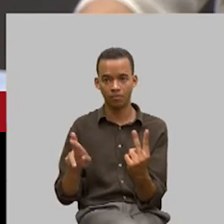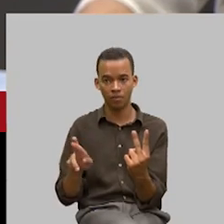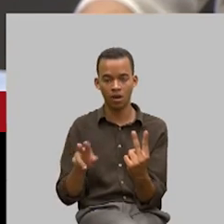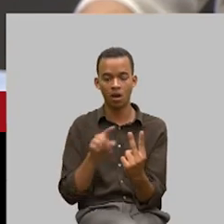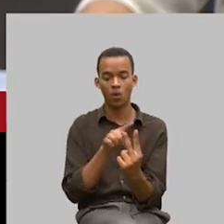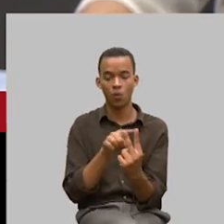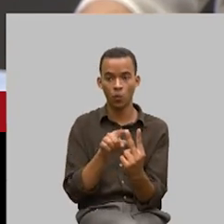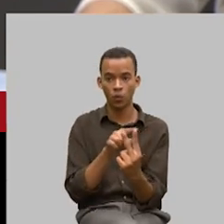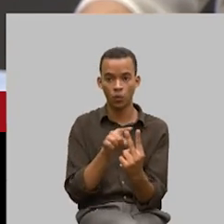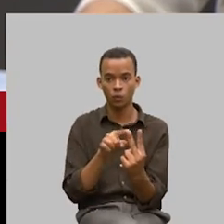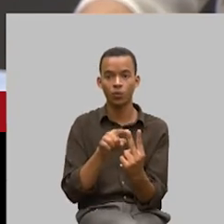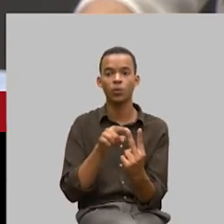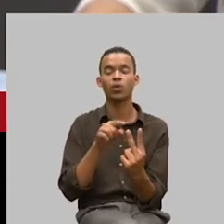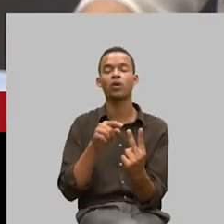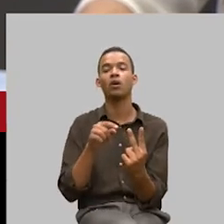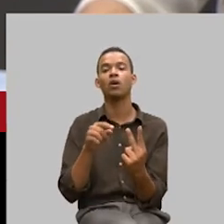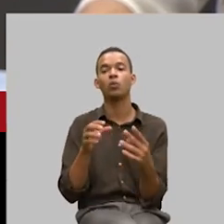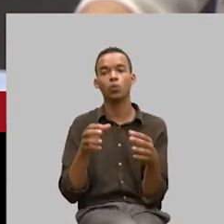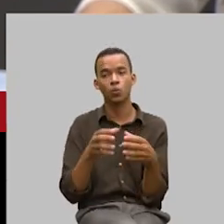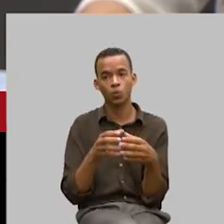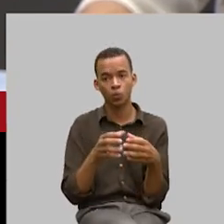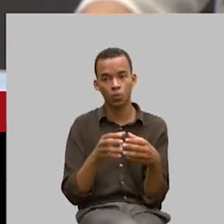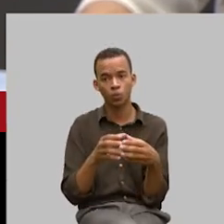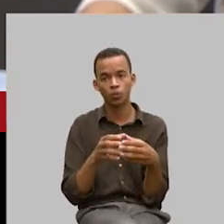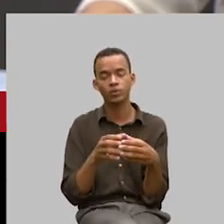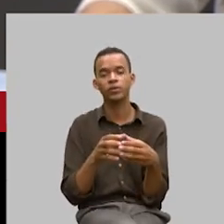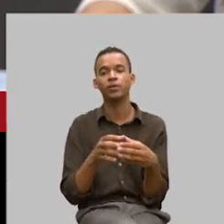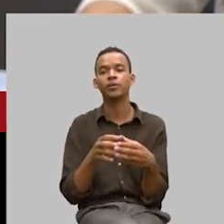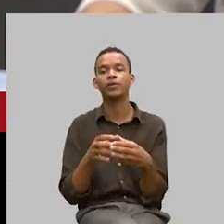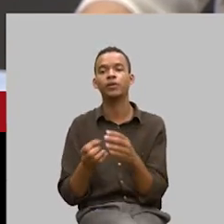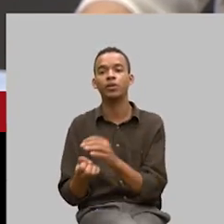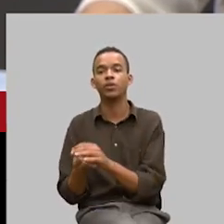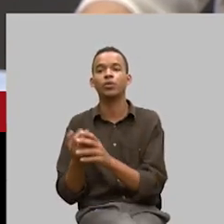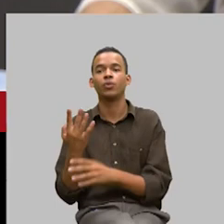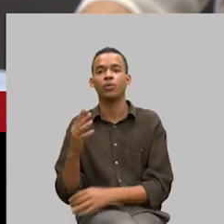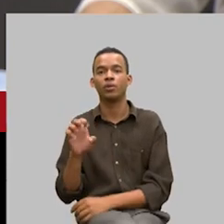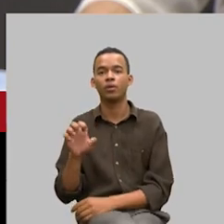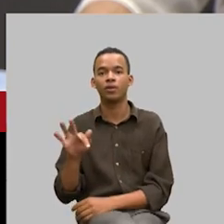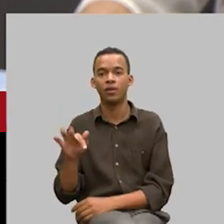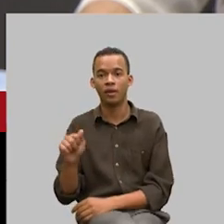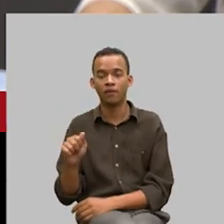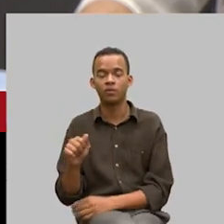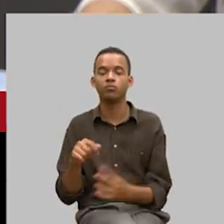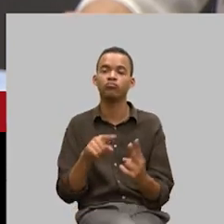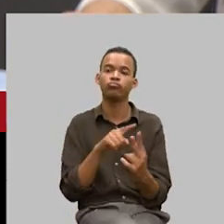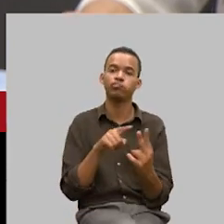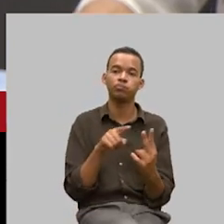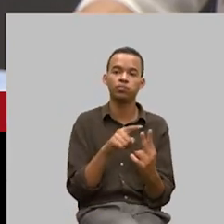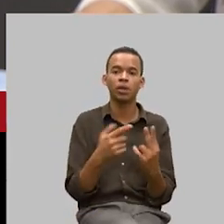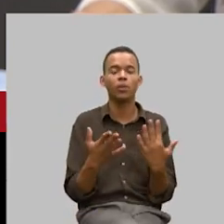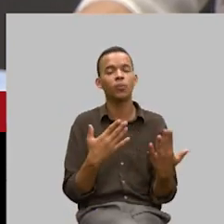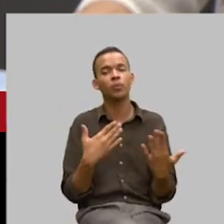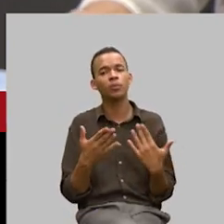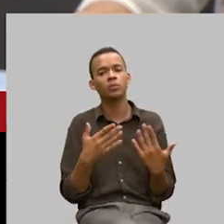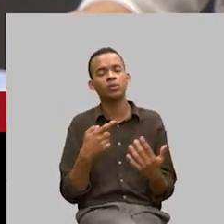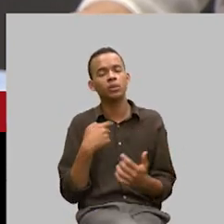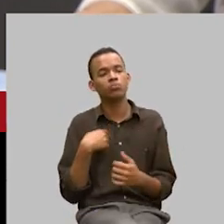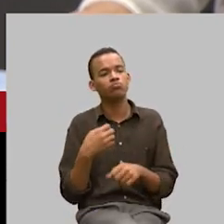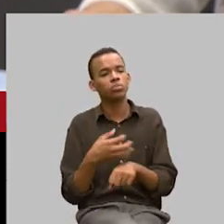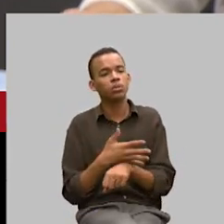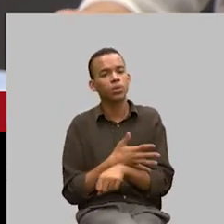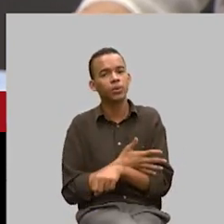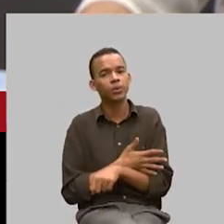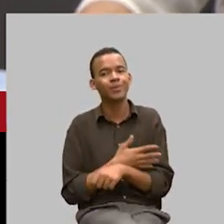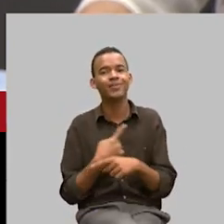veredinha e e na naquele momento eu me emocionei muito porque a gente só consegue na